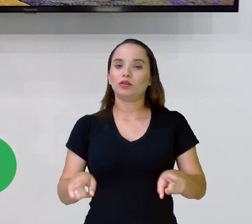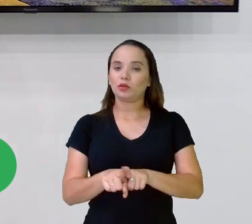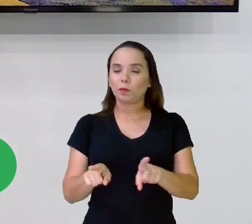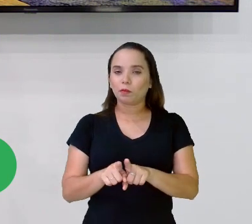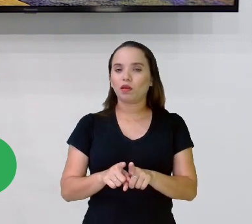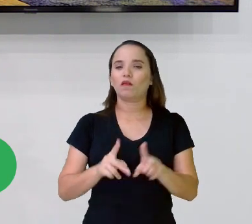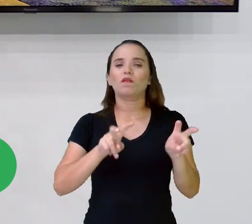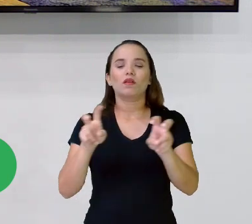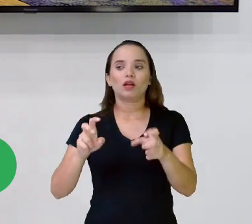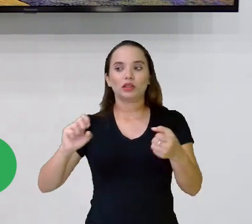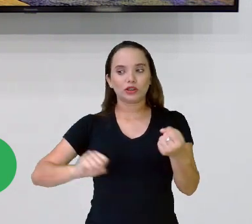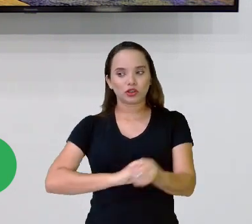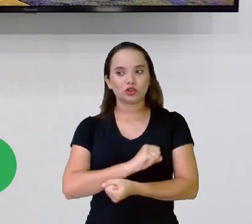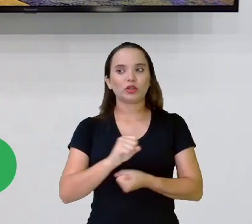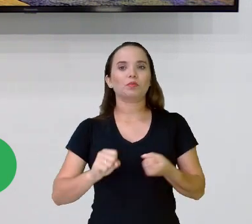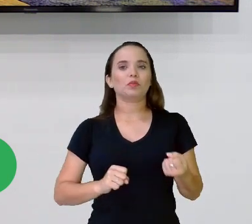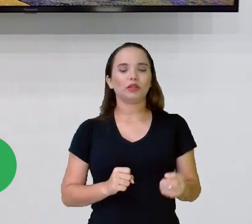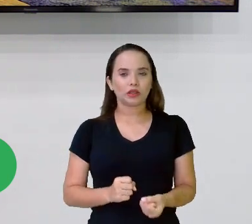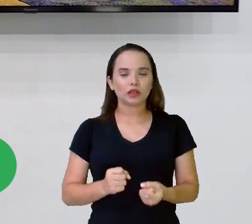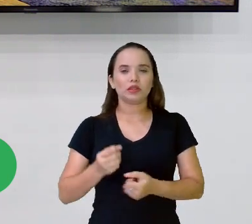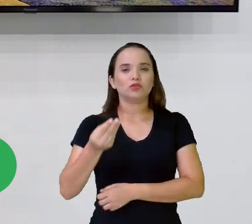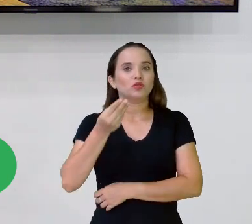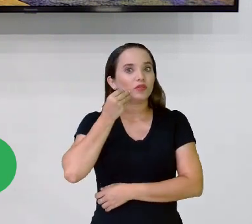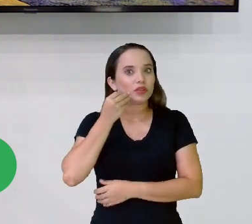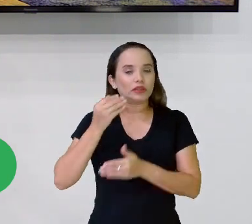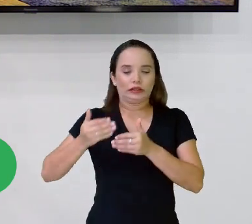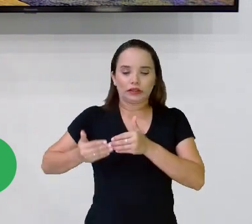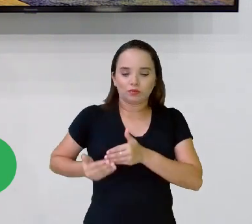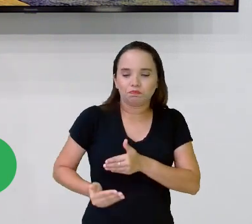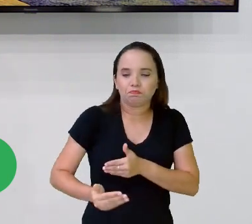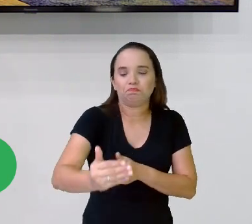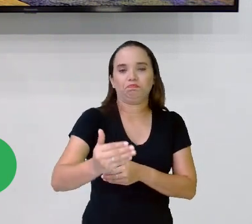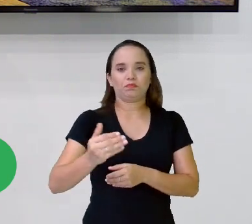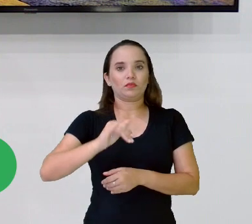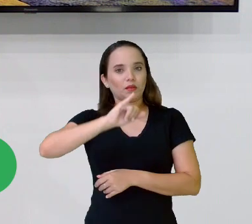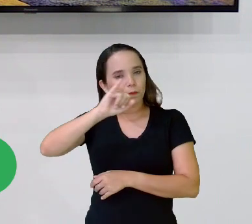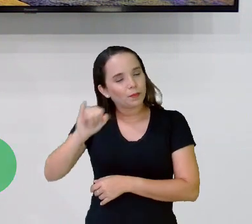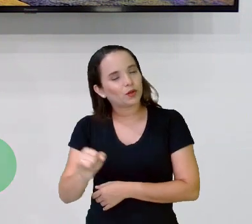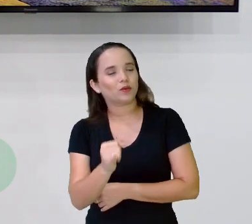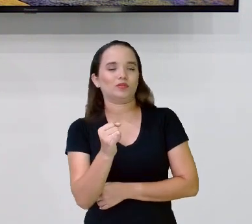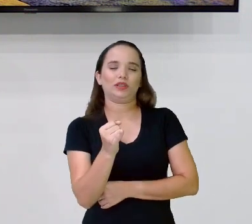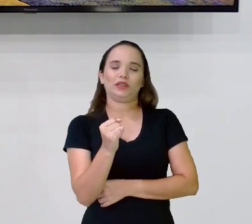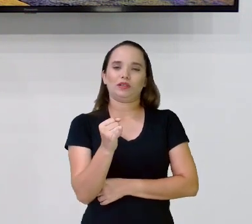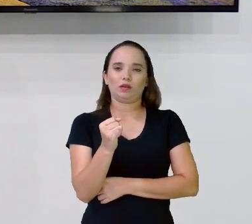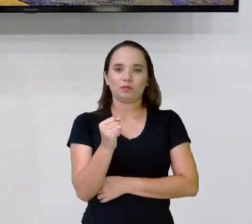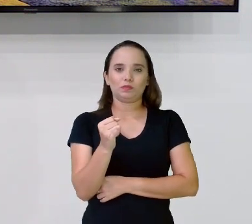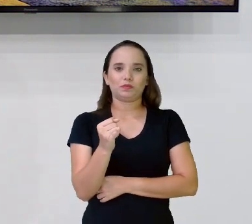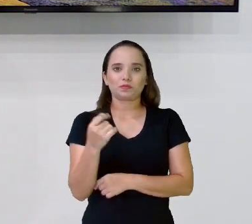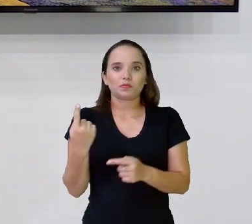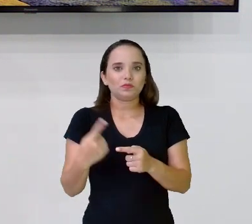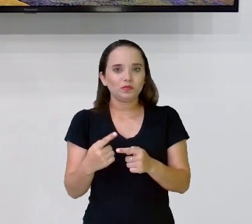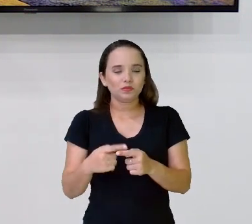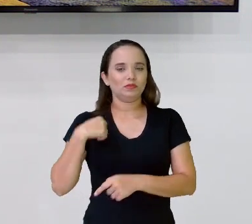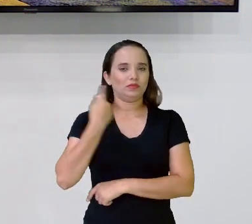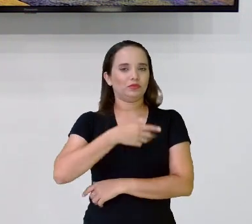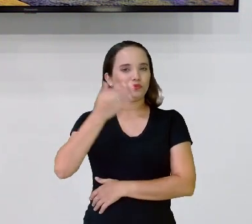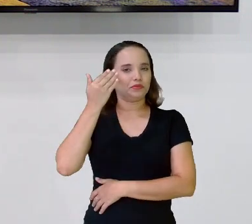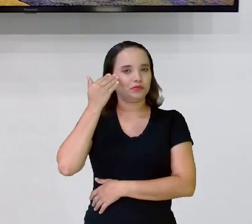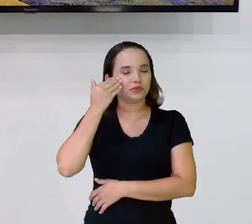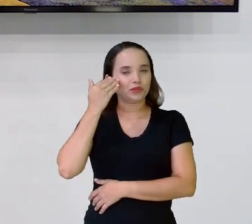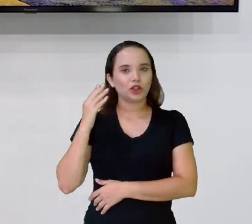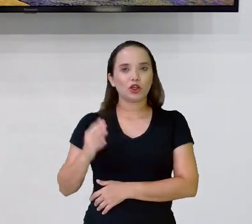a sustentabilidade, né, e tentar ao longo desse ano letivo, né, a gente aproveitar ao máximo. A gente sabe que a única forma,